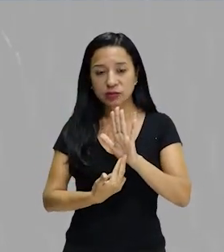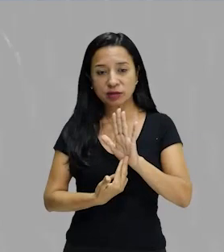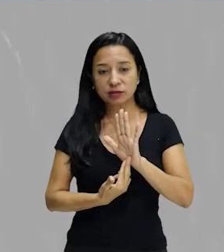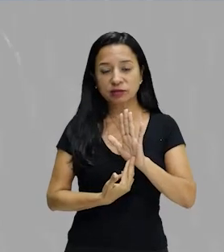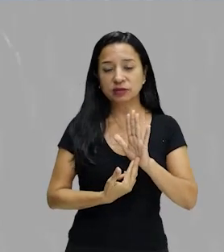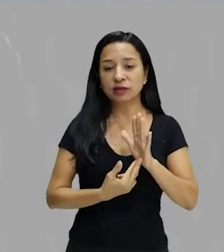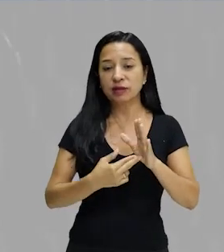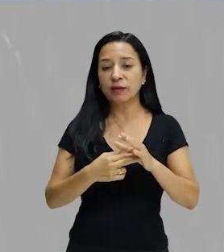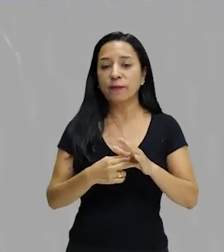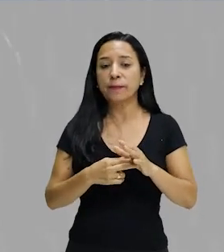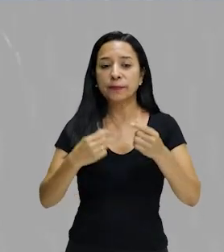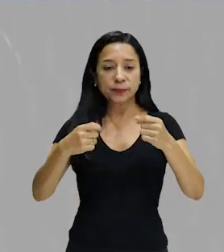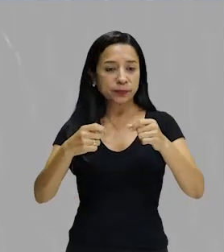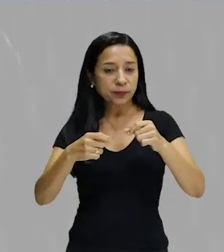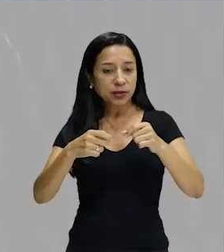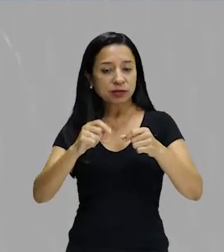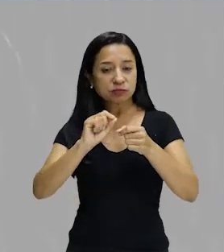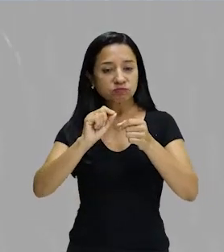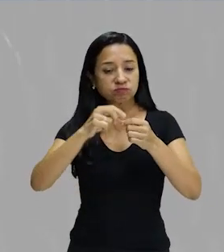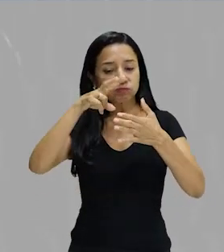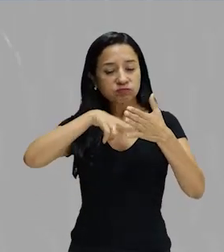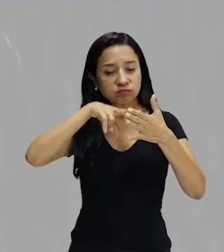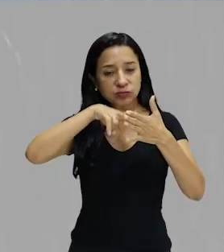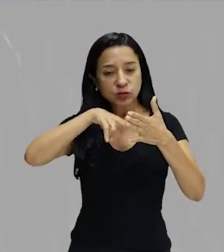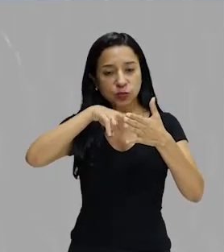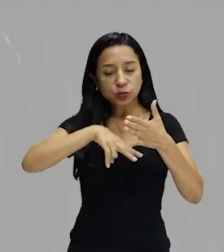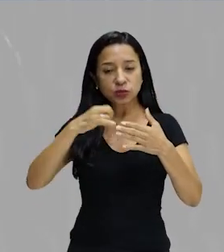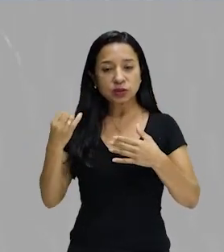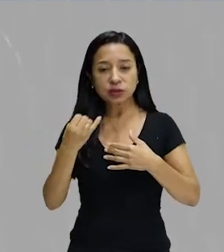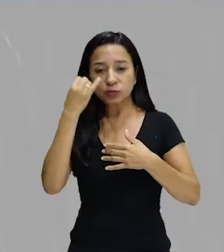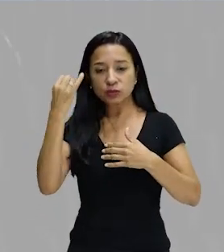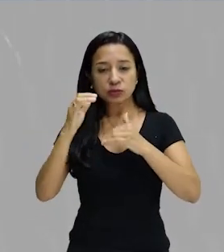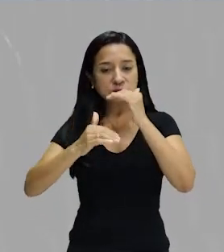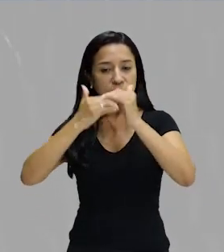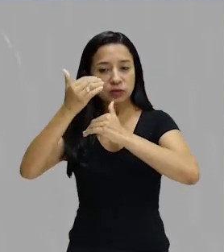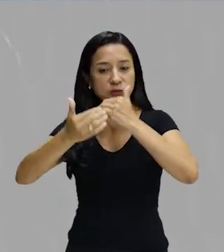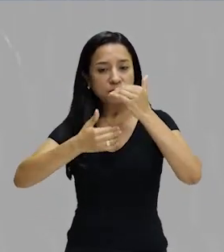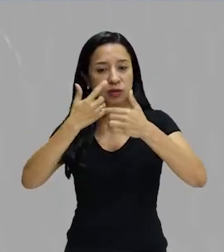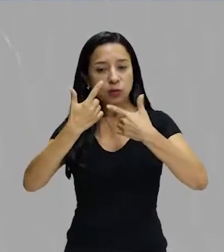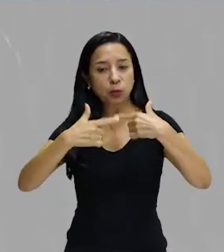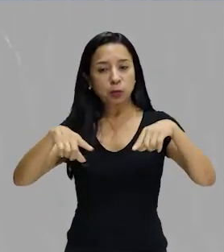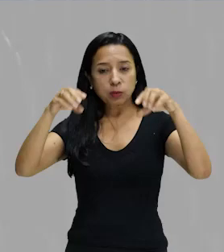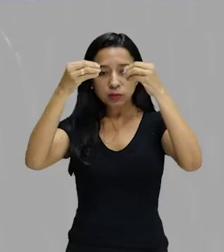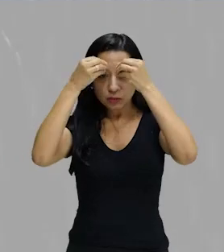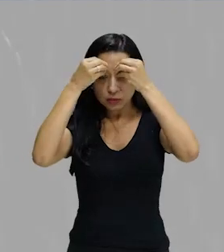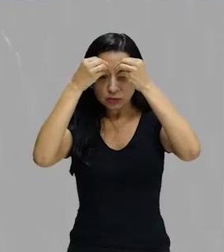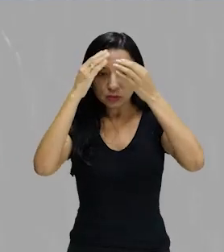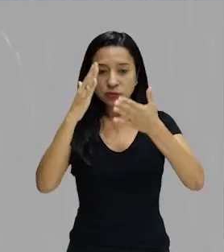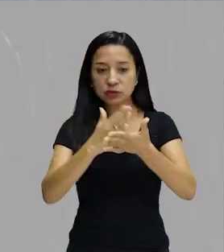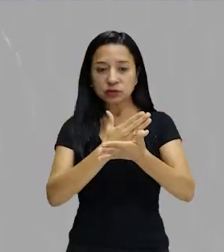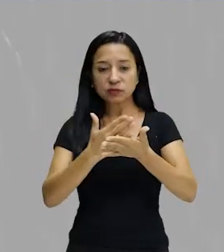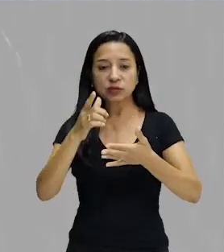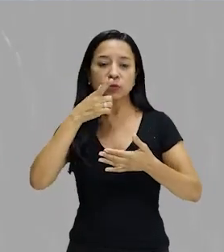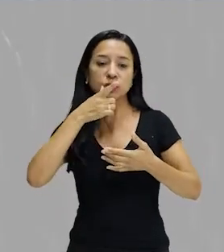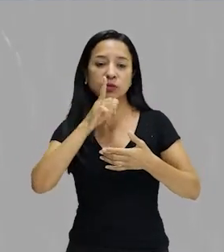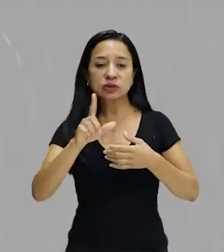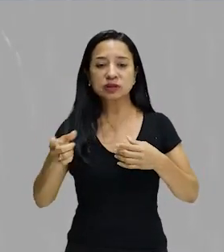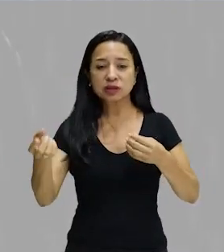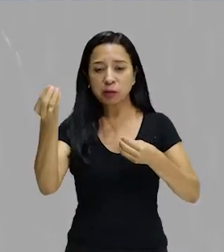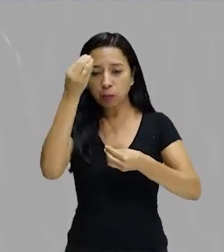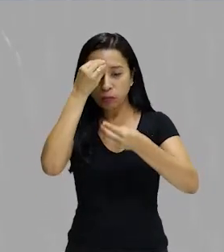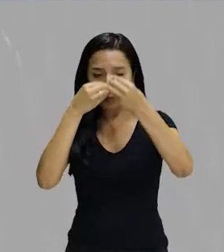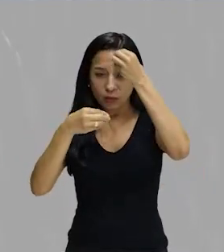A leitura é importante no desenvolvimento do conhecimento linguístico. Às vezes, você não vai conseguir memorizar uma